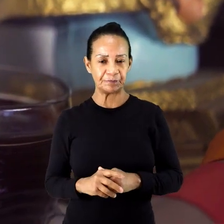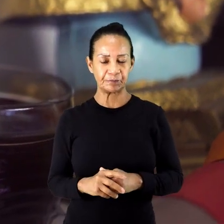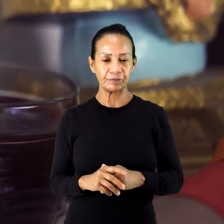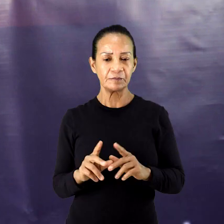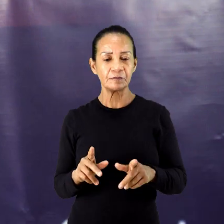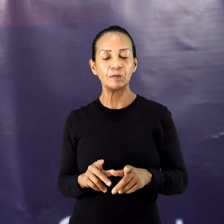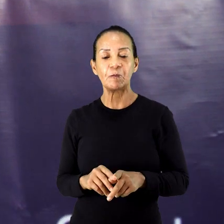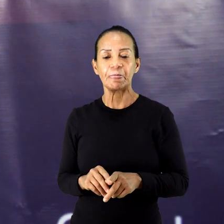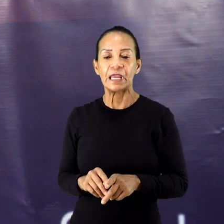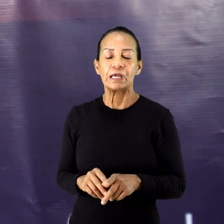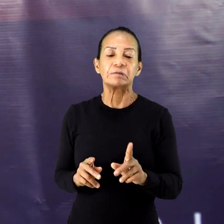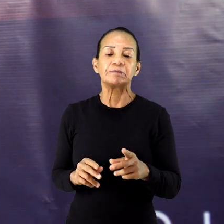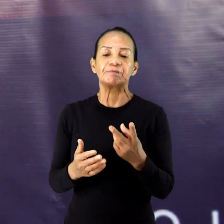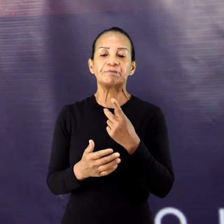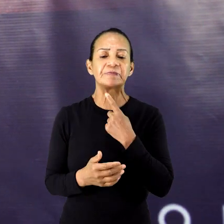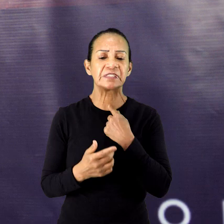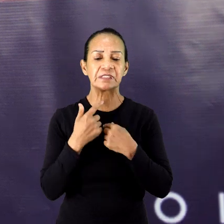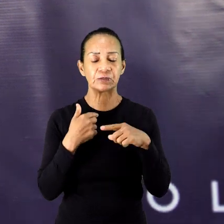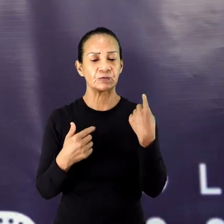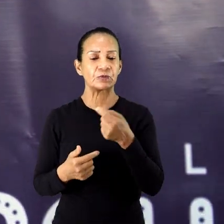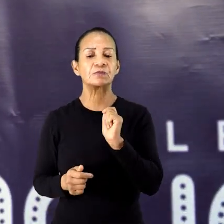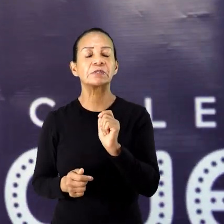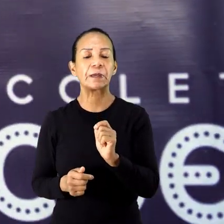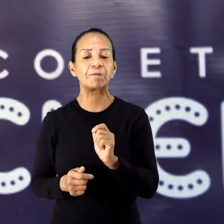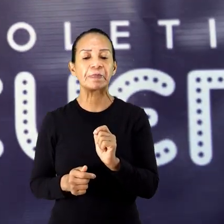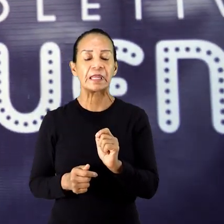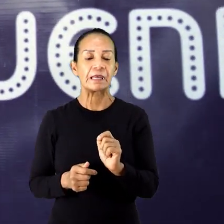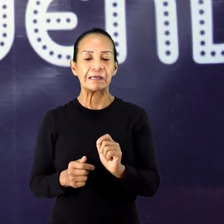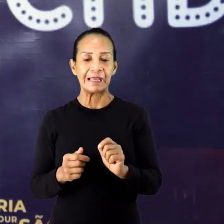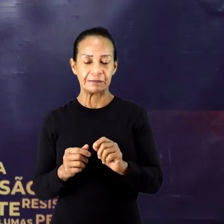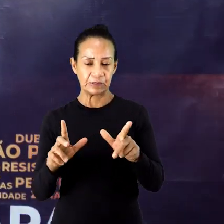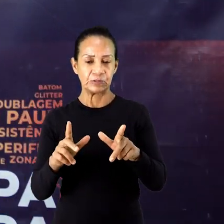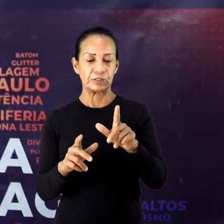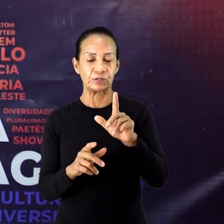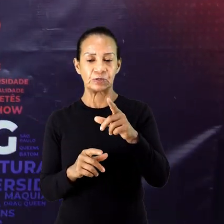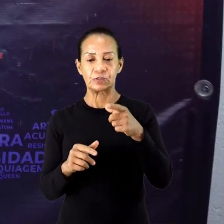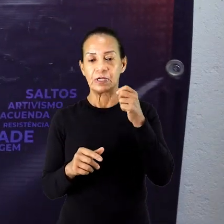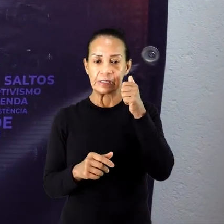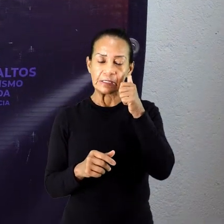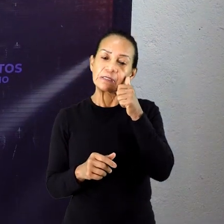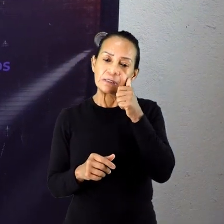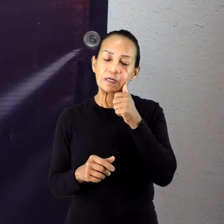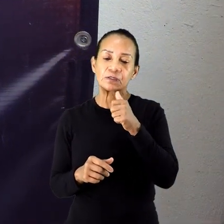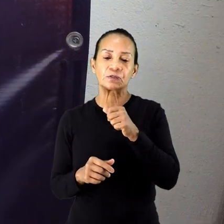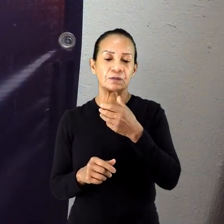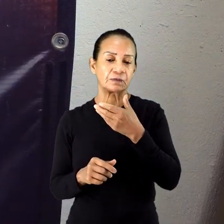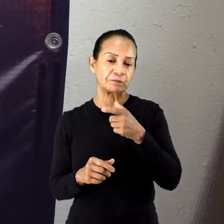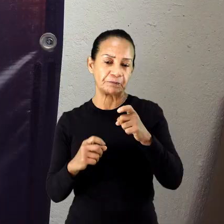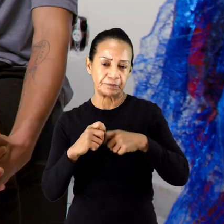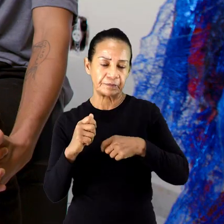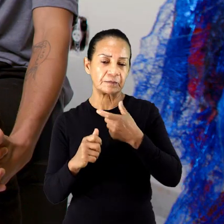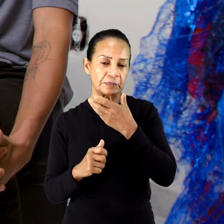muito grande que a gente deu, que é o primeiro mapa drag do Brasil, foi um desejo nosso assim de que a classe drag queen ela tivesse mais oportunidades